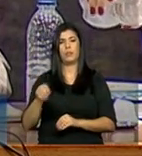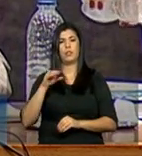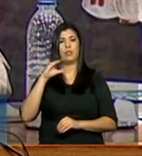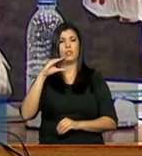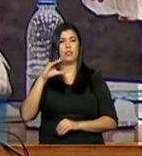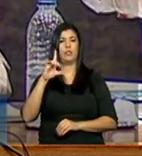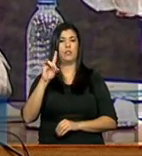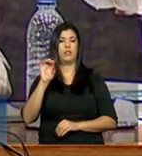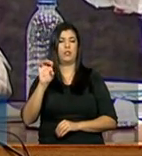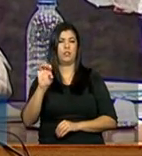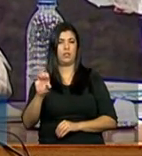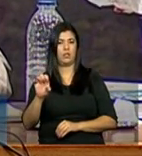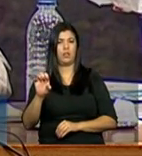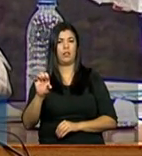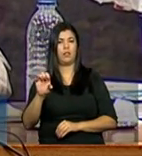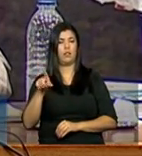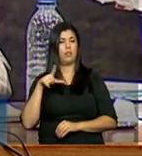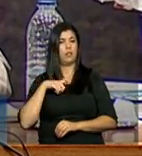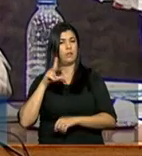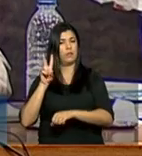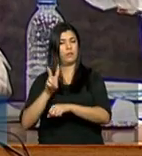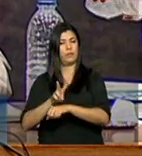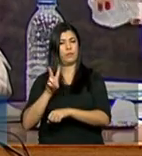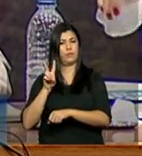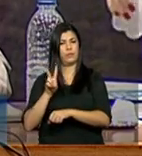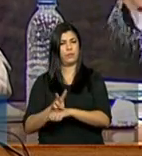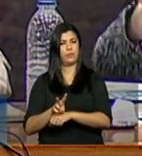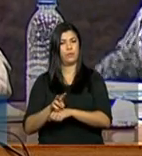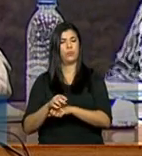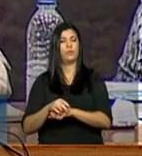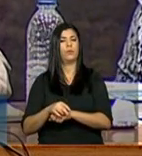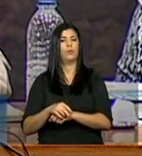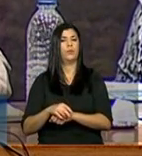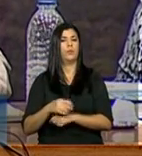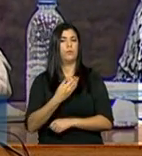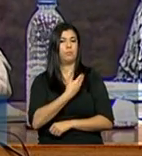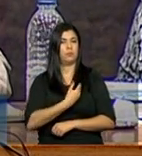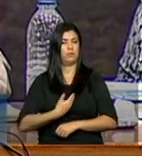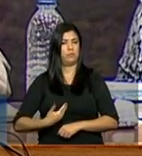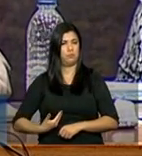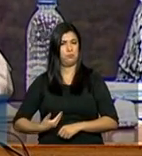com o controle do Tesouro Nacional.